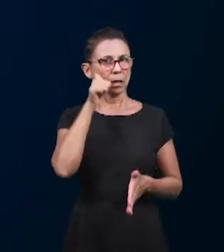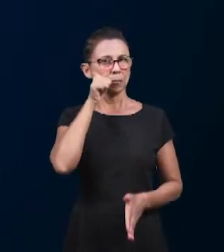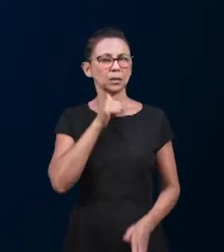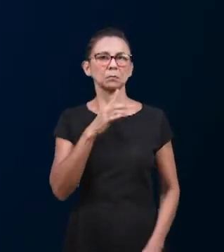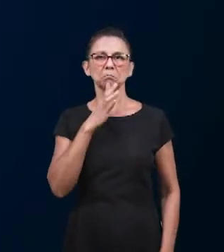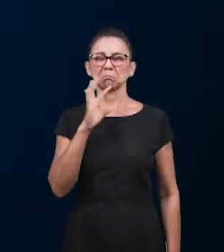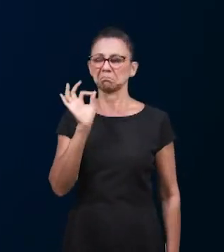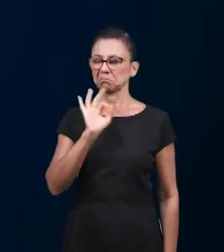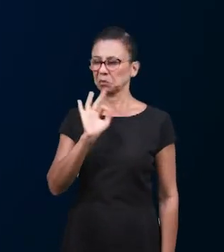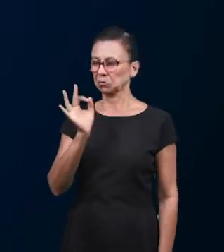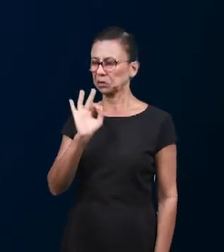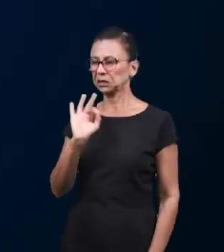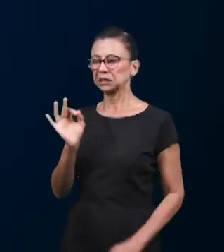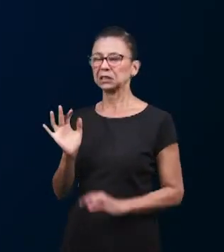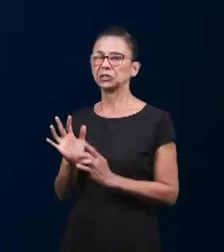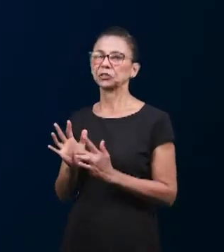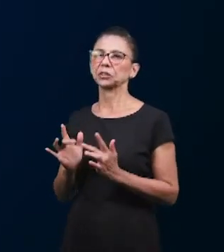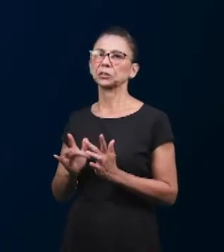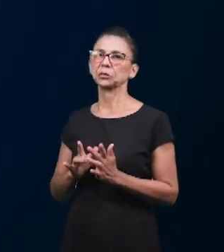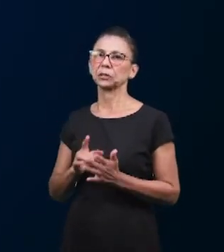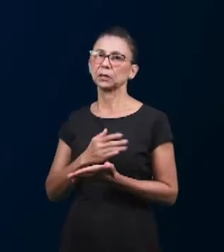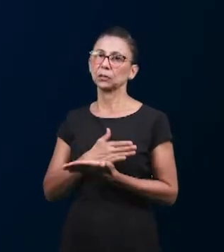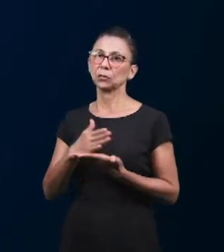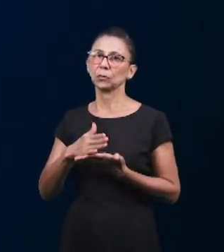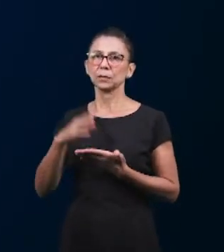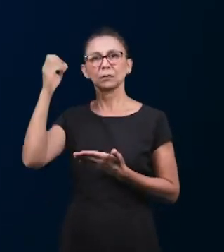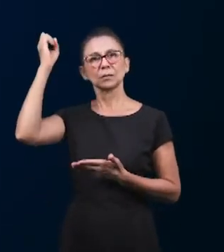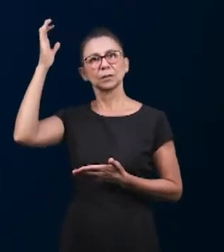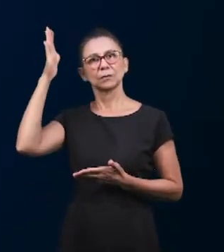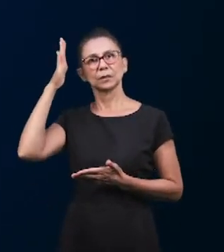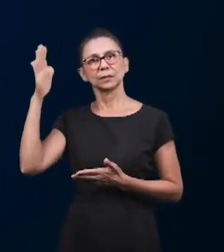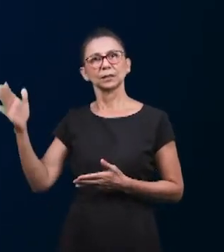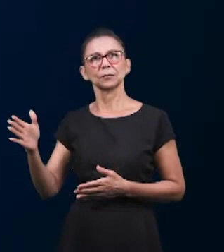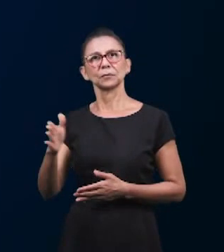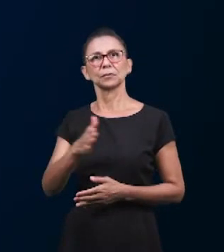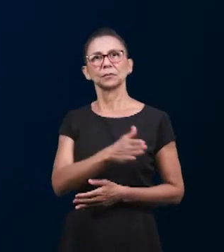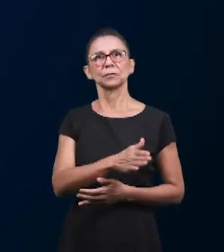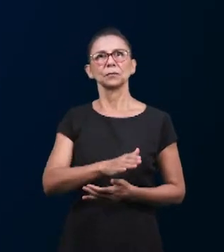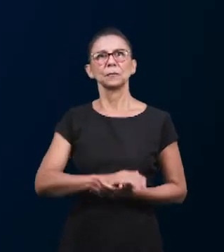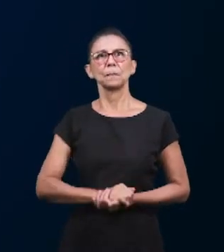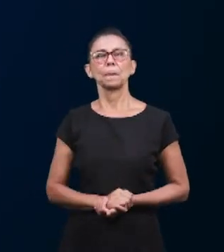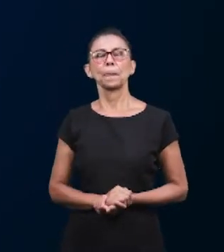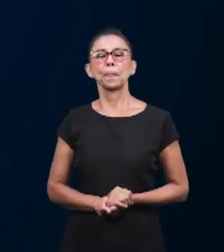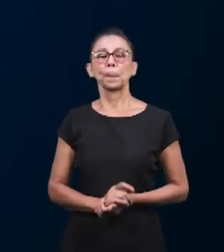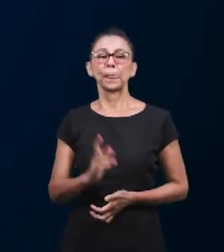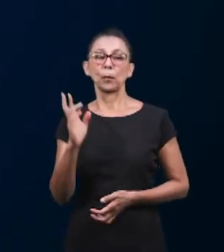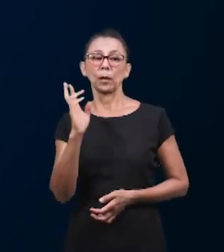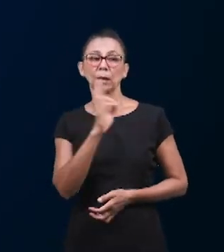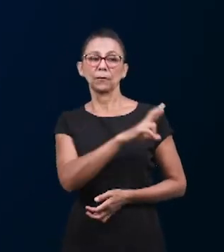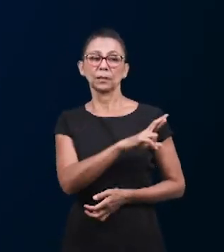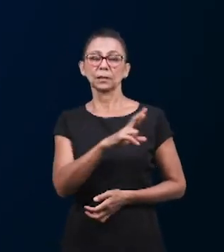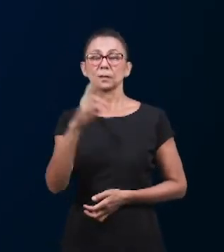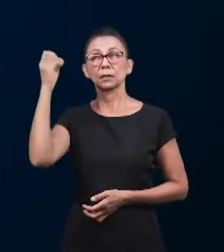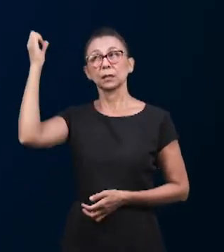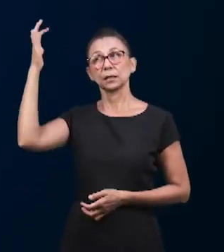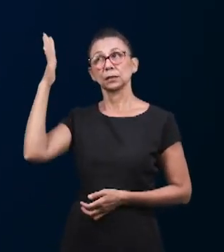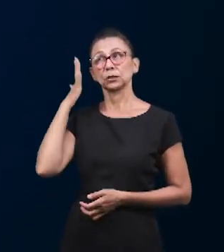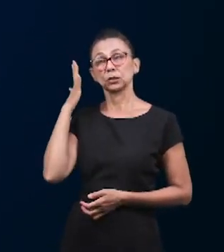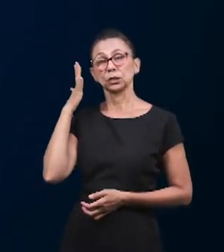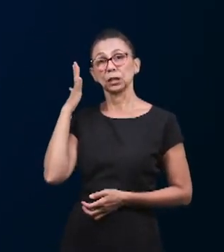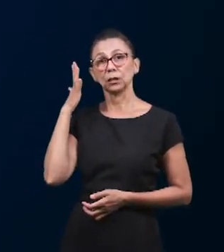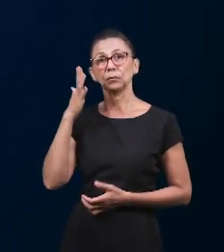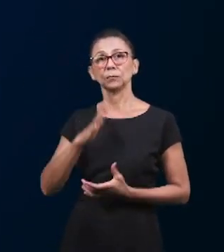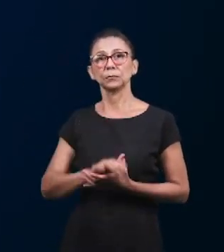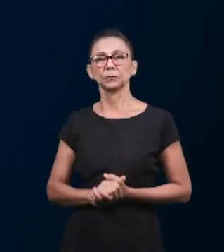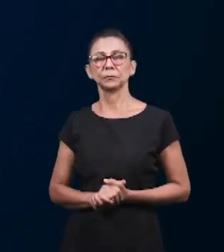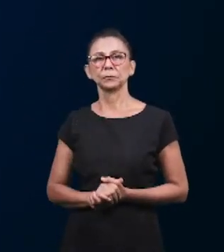Jesus começou a se revelar ao coração da mulher samaritana. A diferença entre os argumentos da religião e a revelação entre a